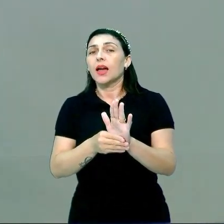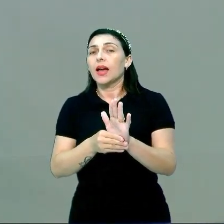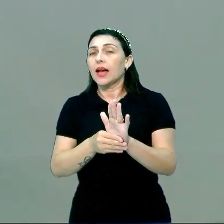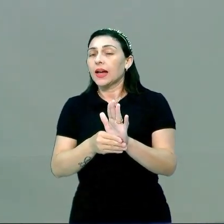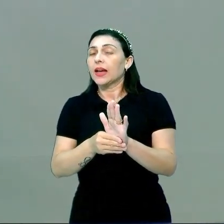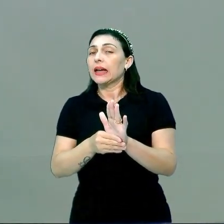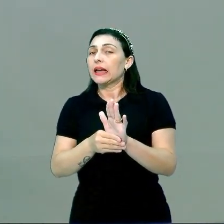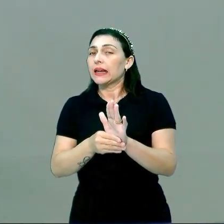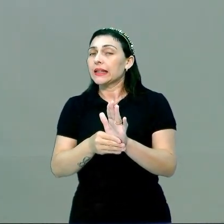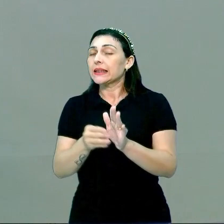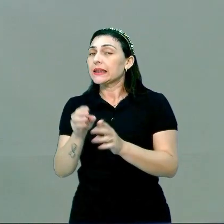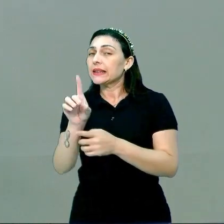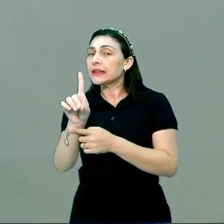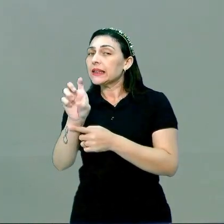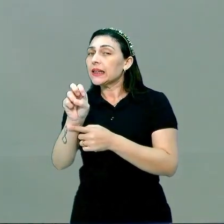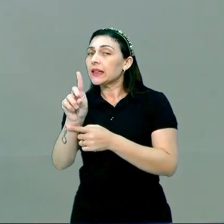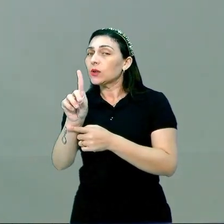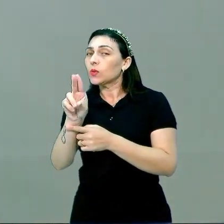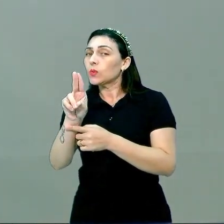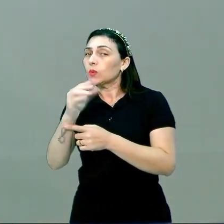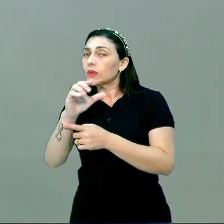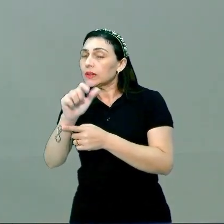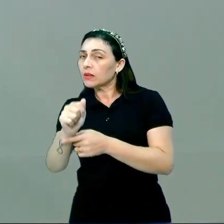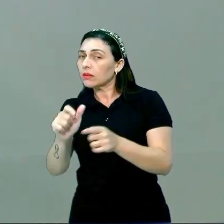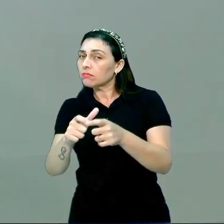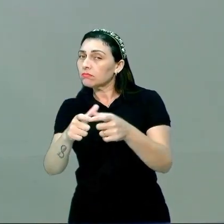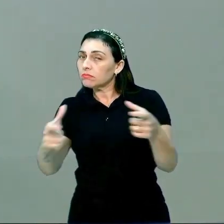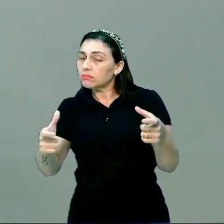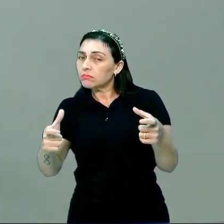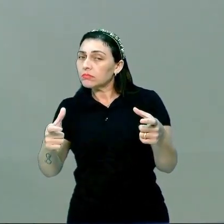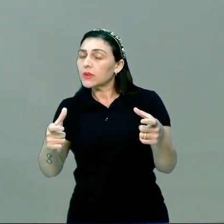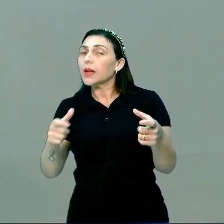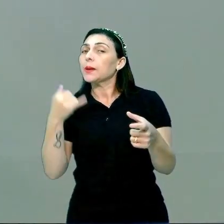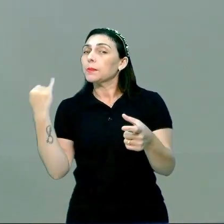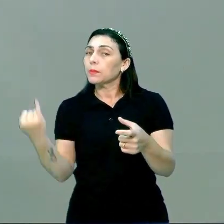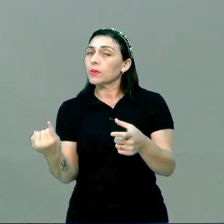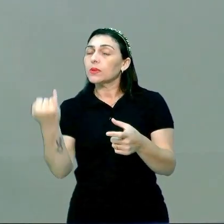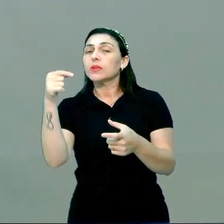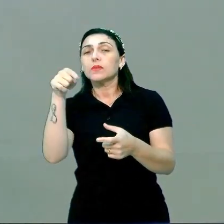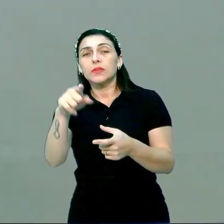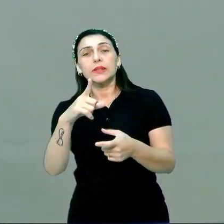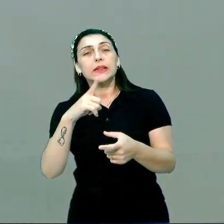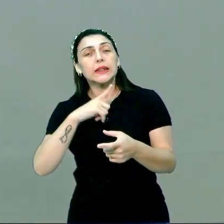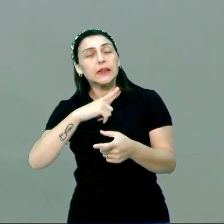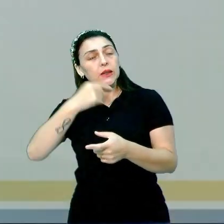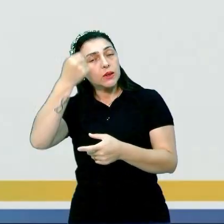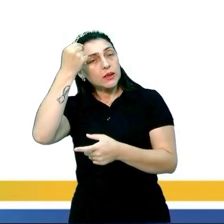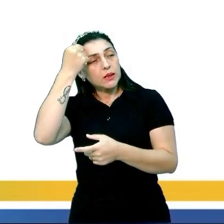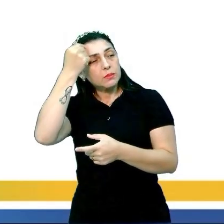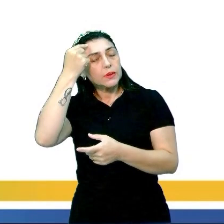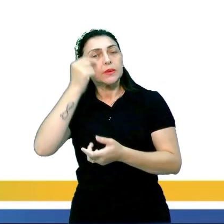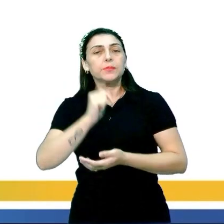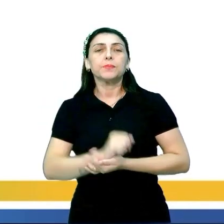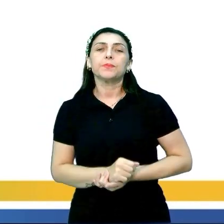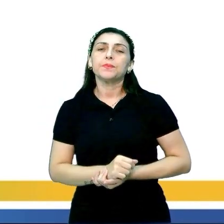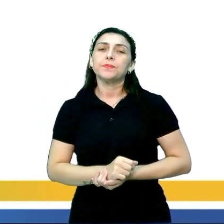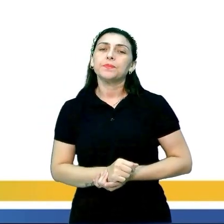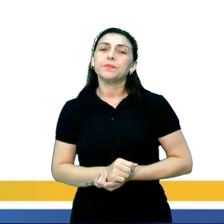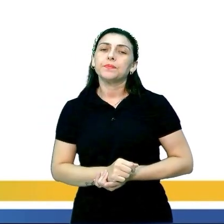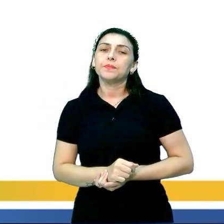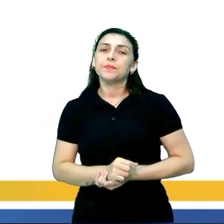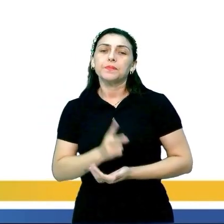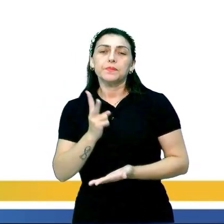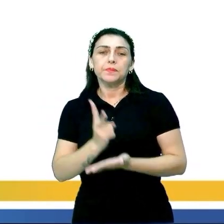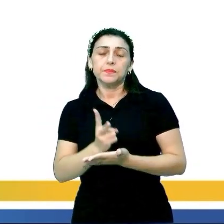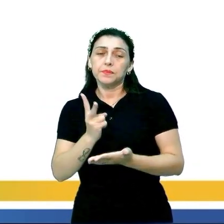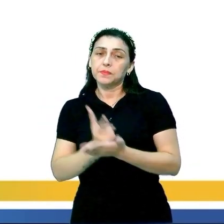à inferência, elas se tornam mais complexas, tá? Então é importante você ter isso em mente. Então, eu